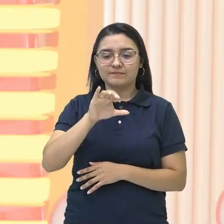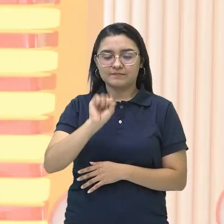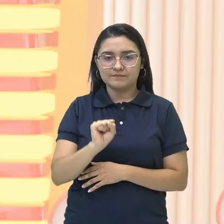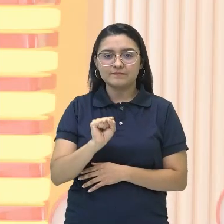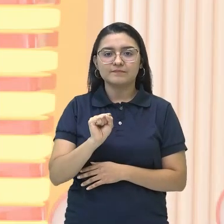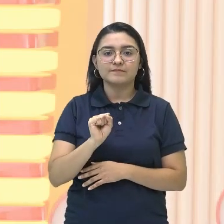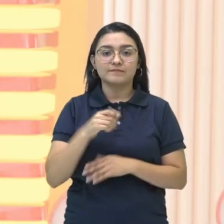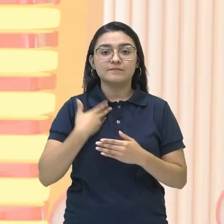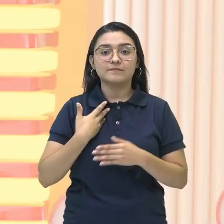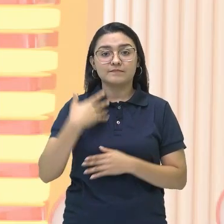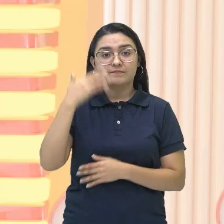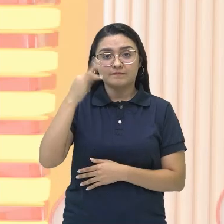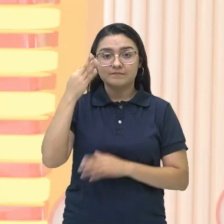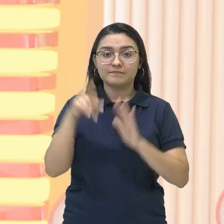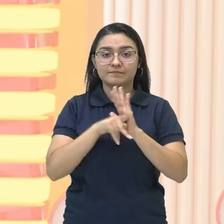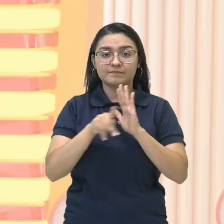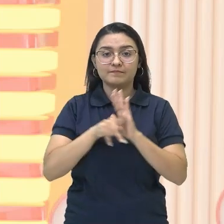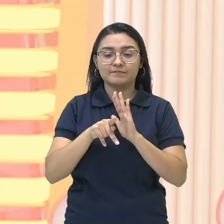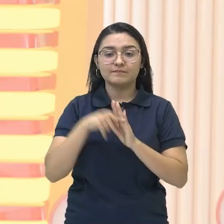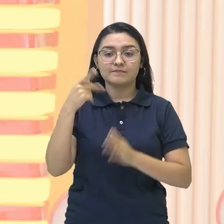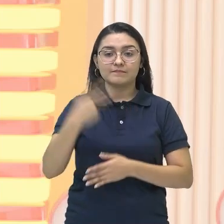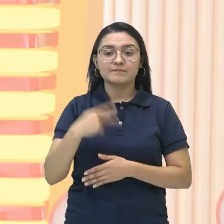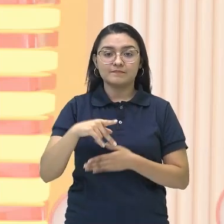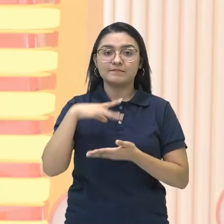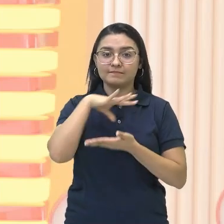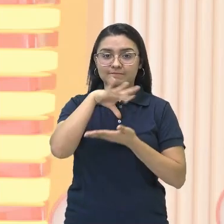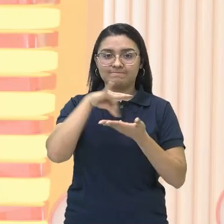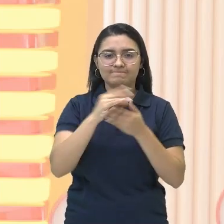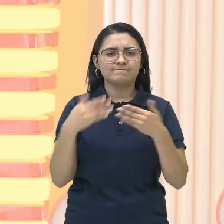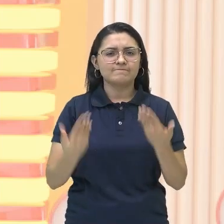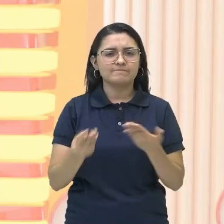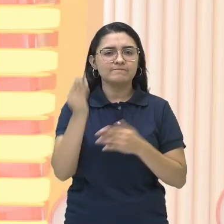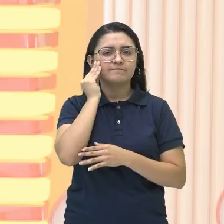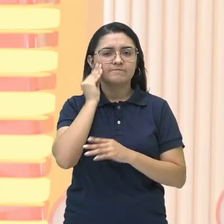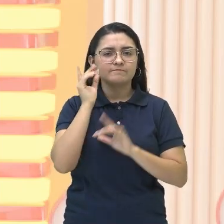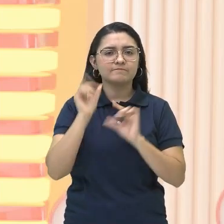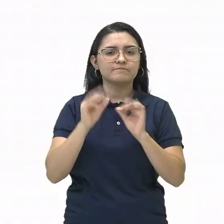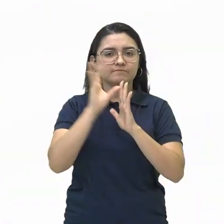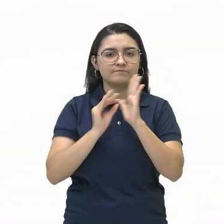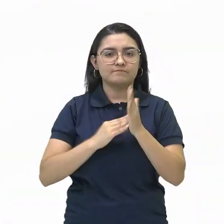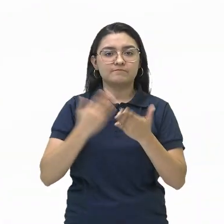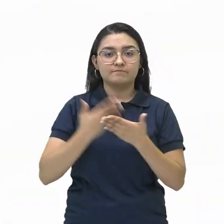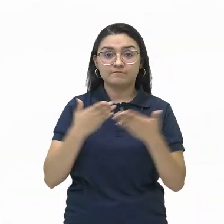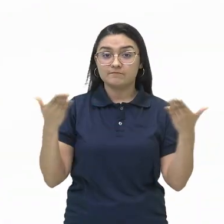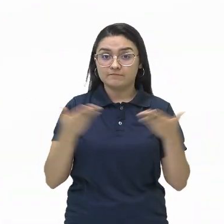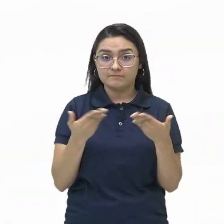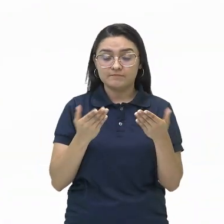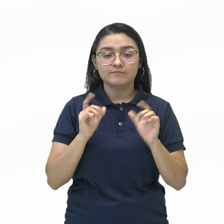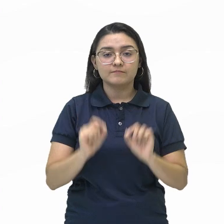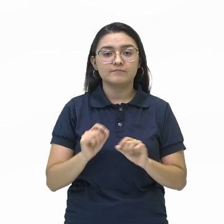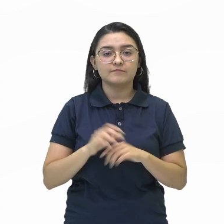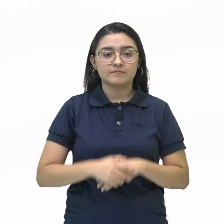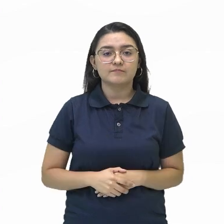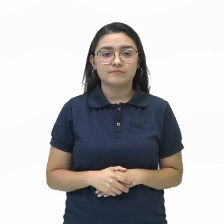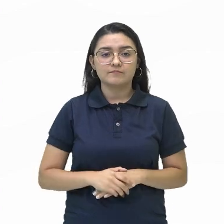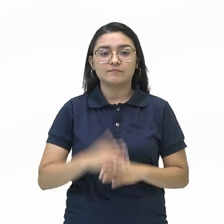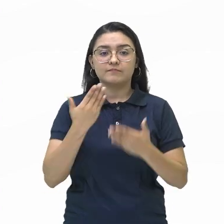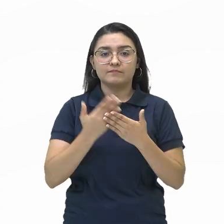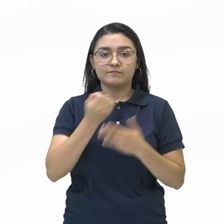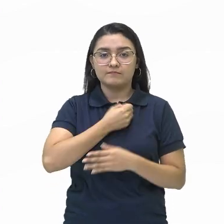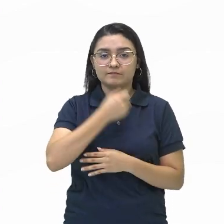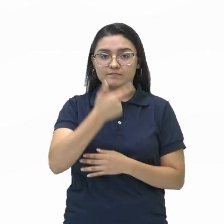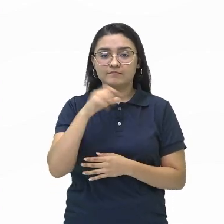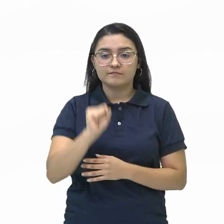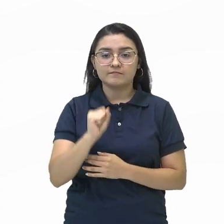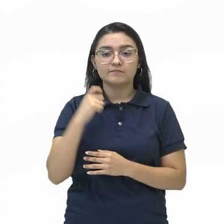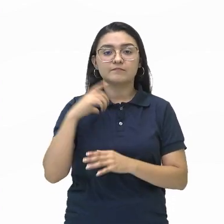de filosofia do Centro de Mídias de Educação do Amazonas. Vamos acompanhar aí o que nós temos hoje de aula, né? Aula